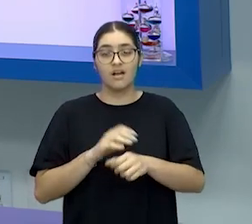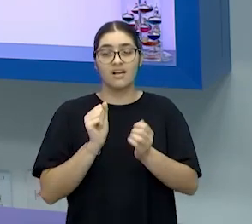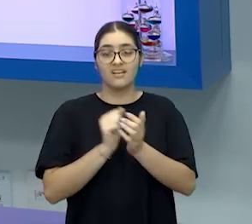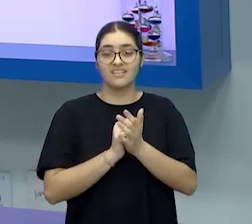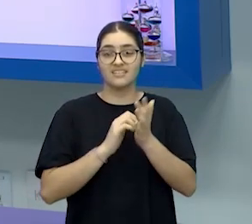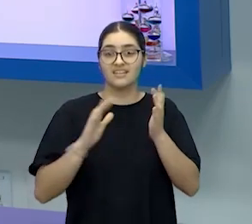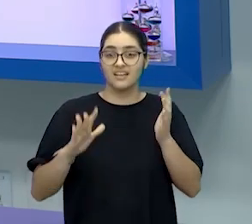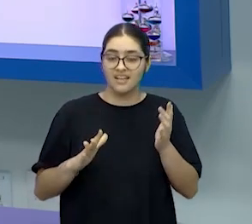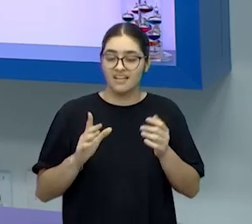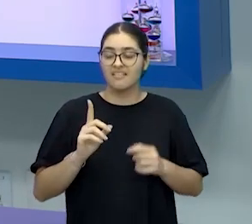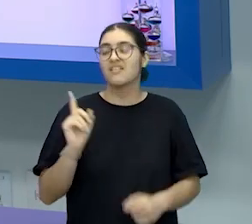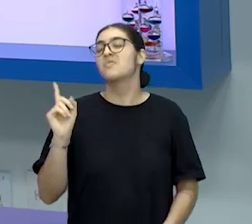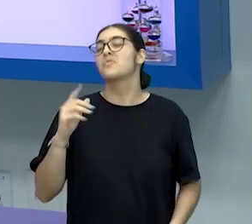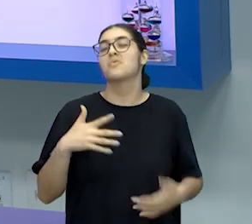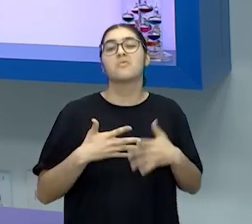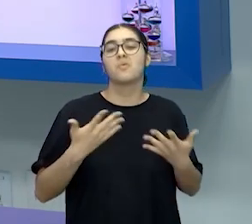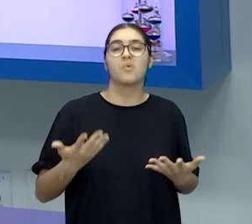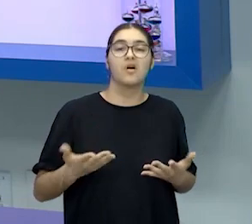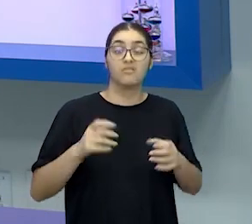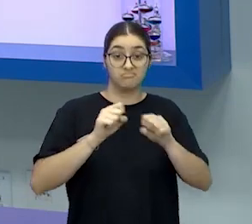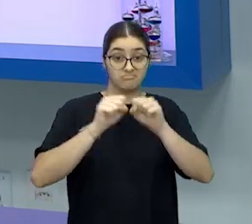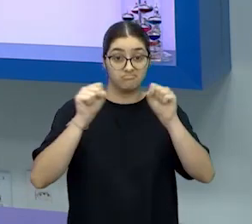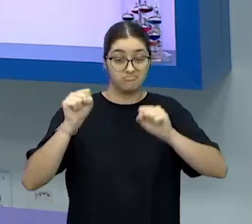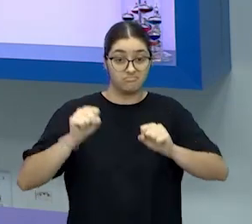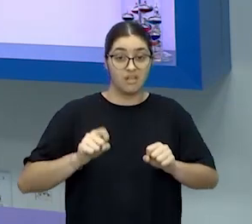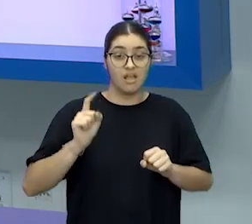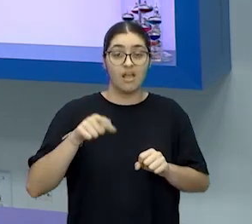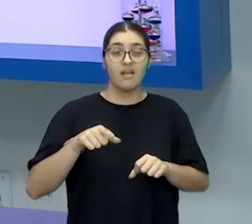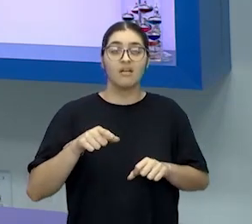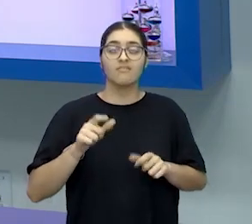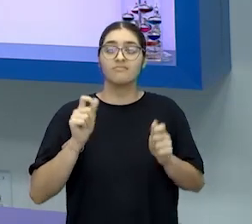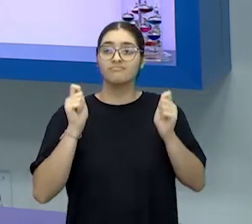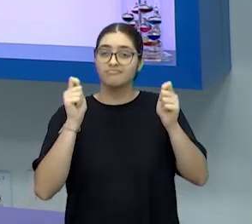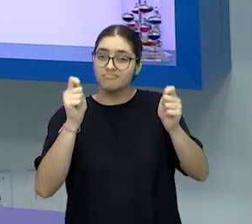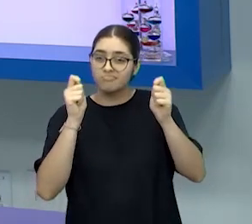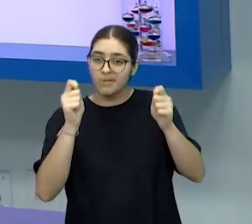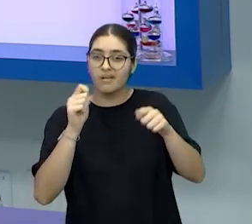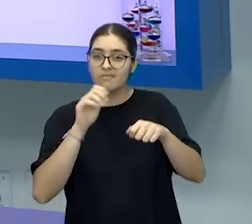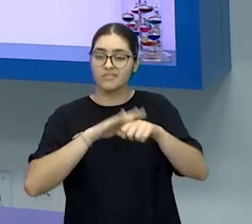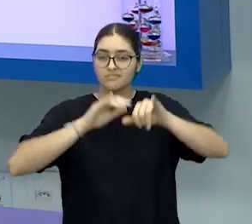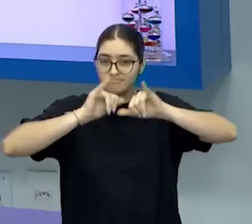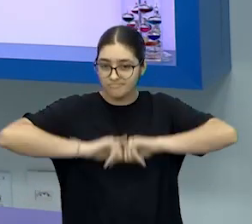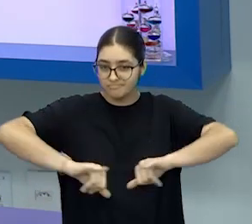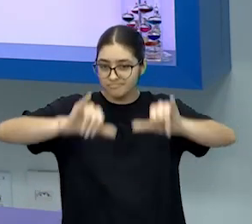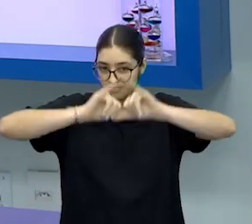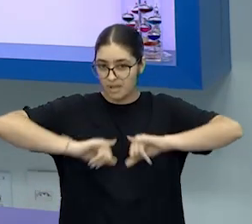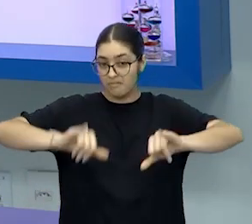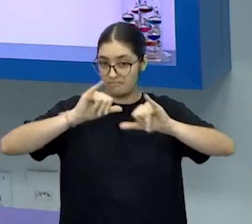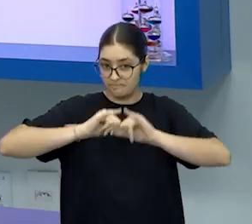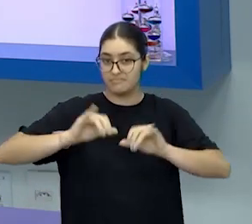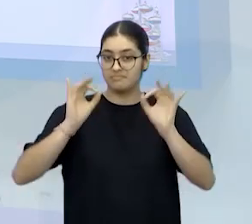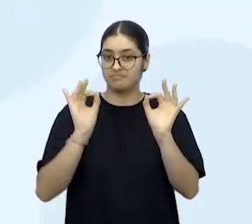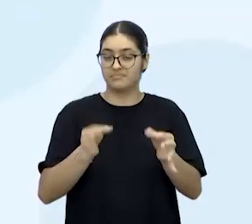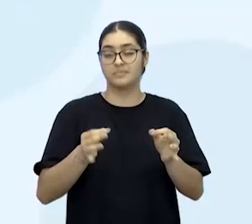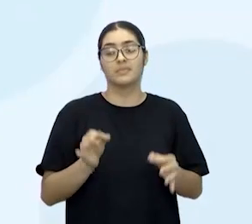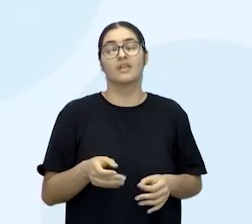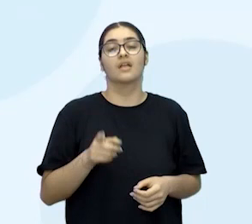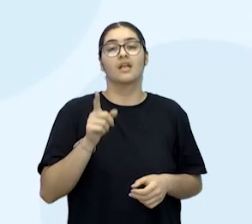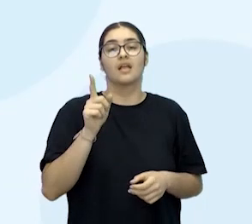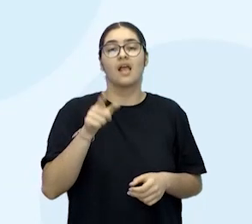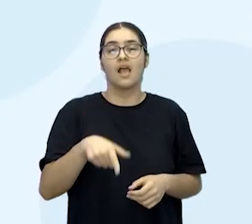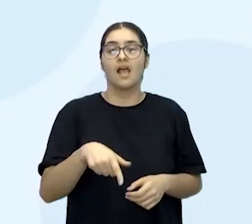atividade de sistematização, que é a promoção de uma campanha, certo? Então, é sugerido